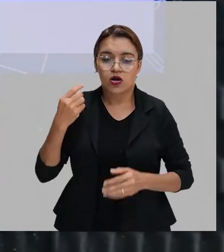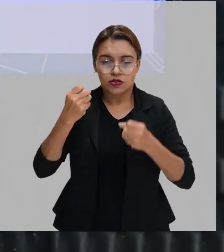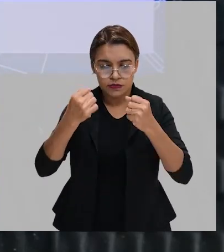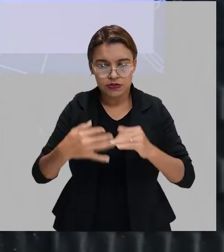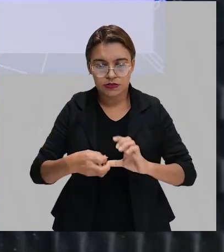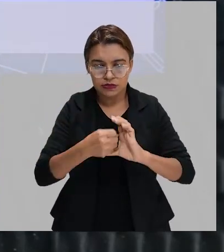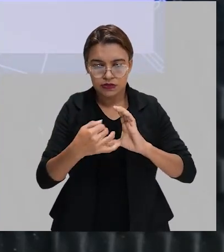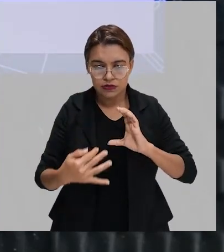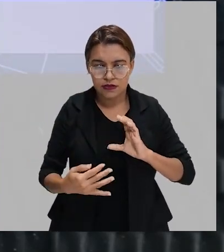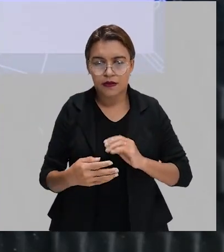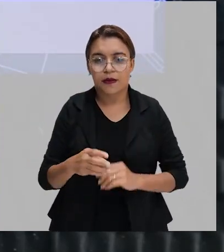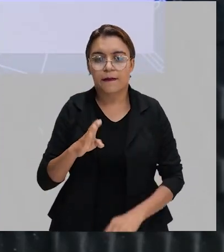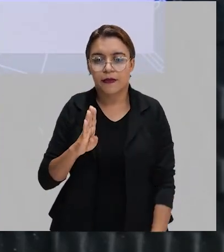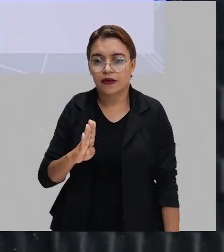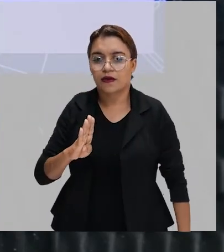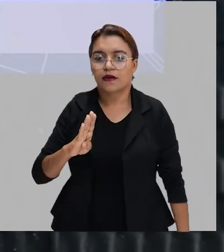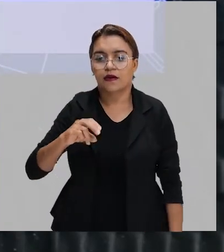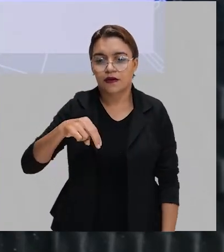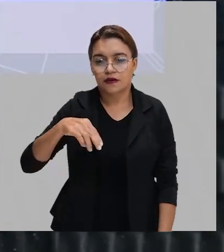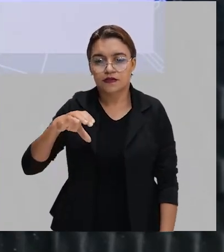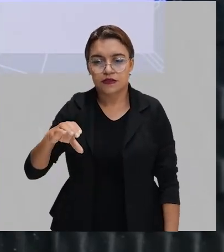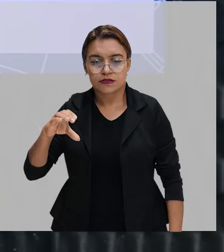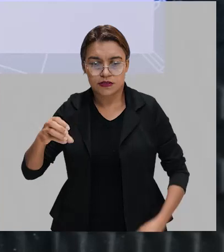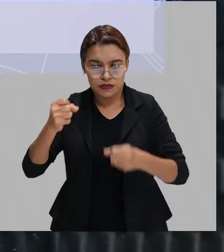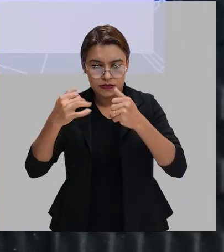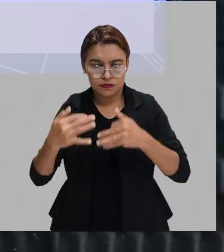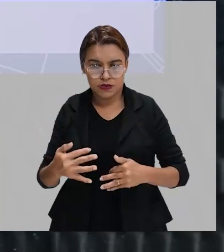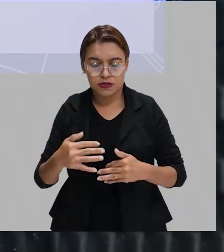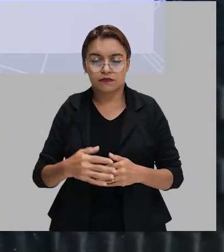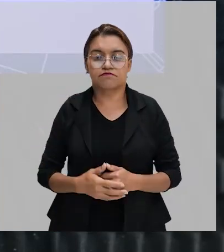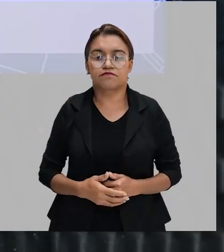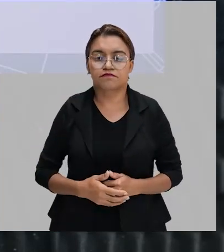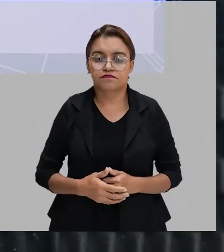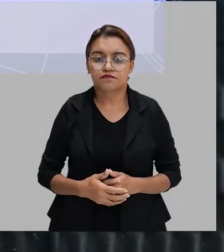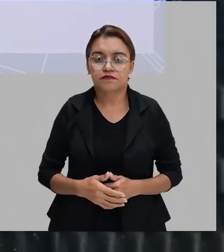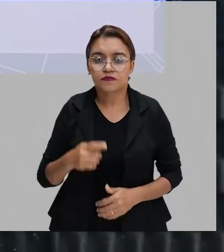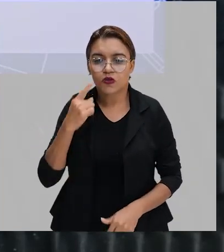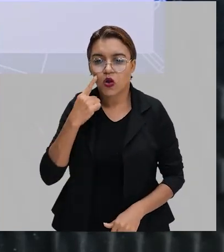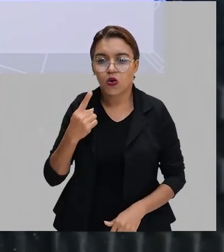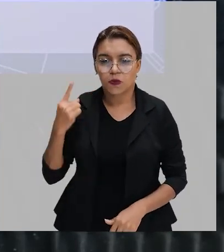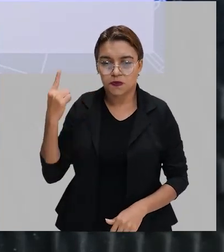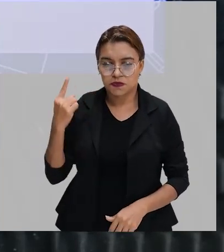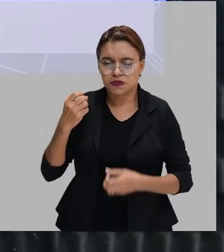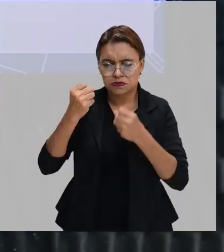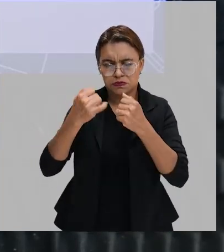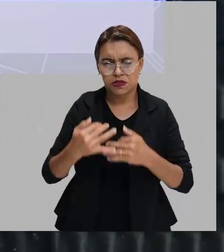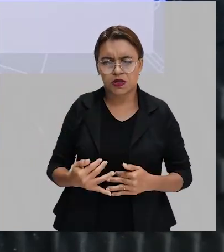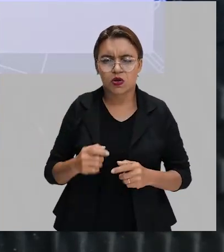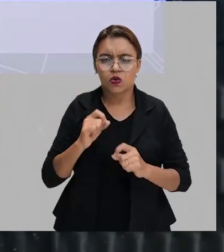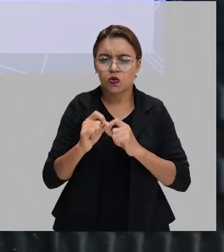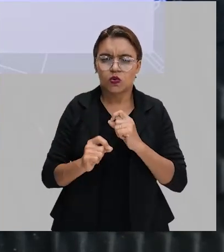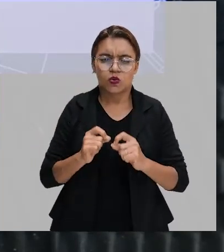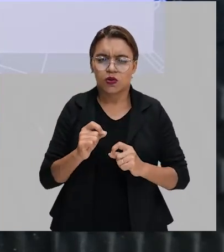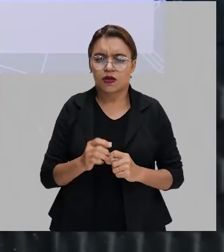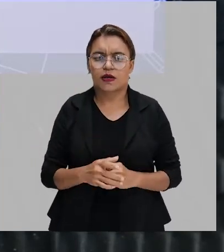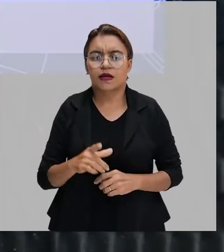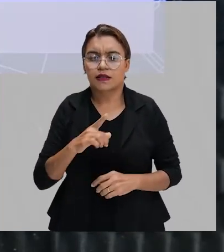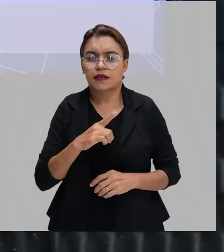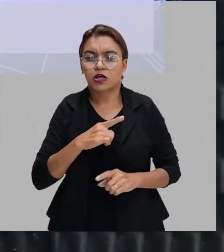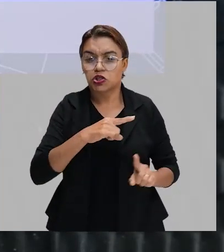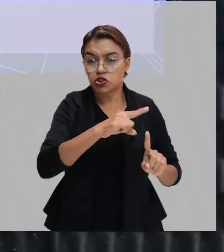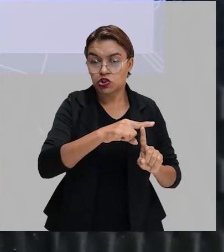nossa BNCC, os esportes de combate. O que é que ela diz, a nossa BNCC? Reúne